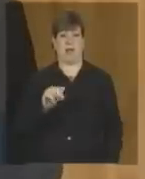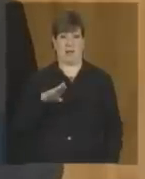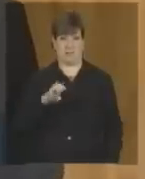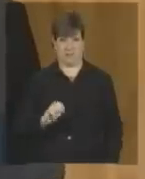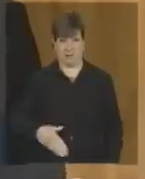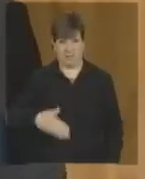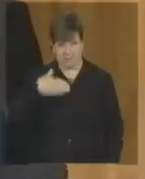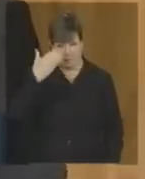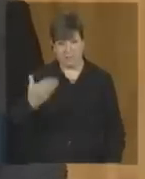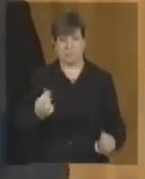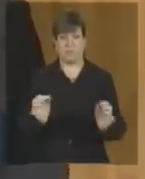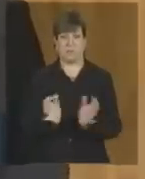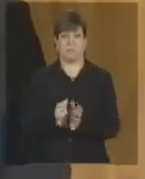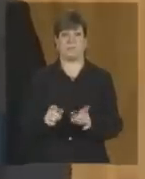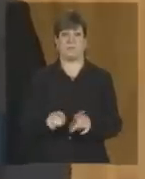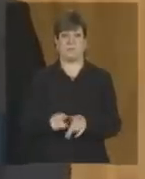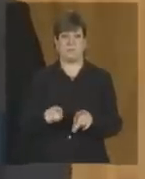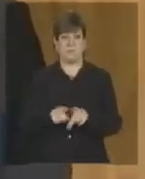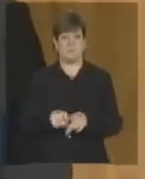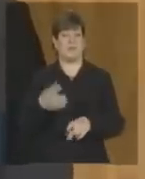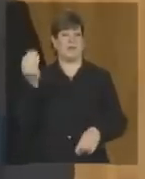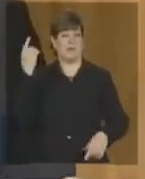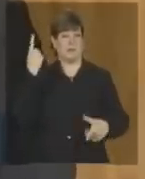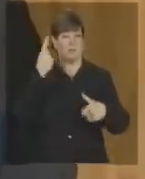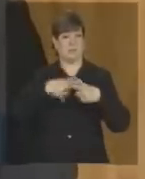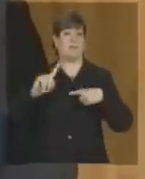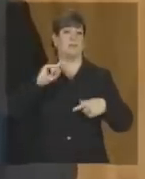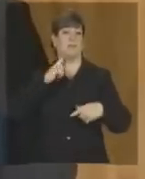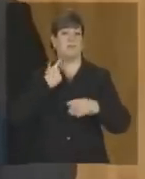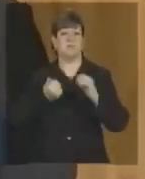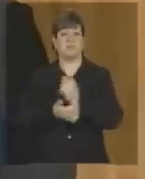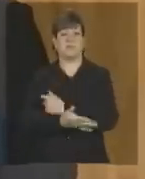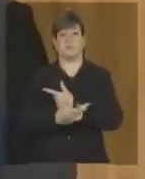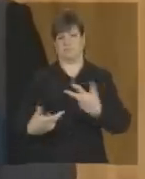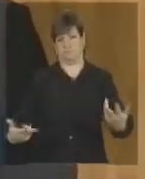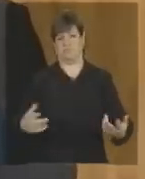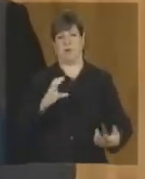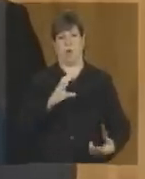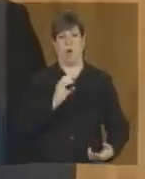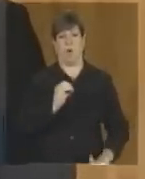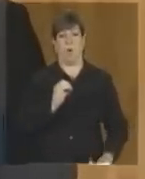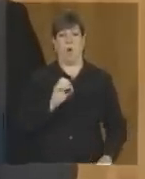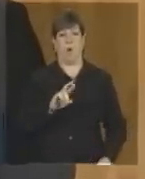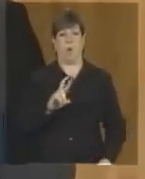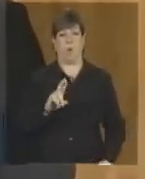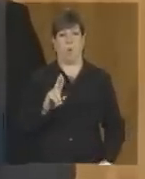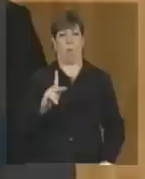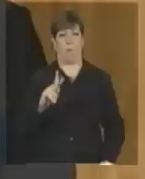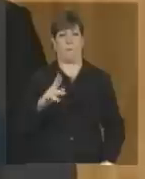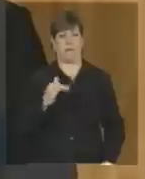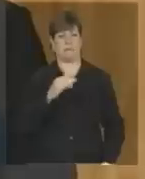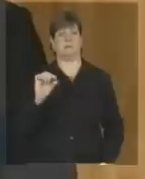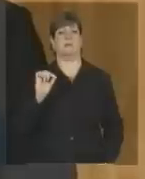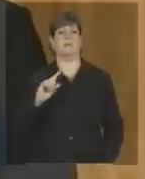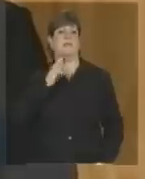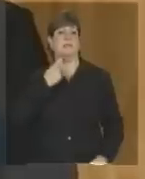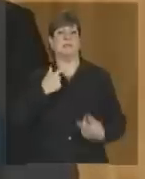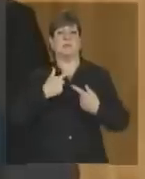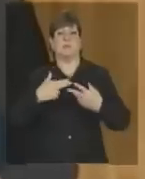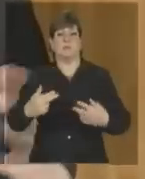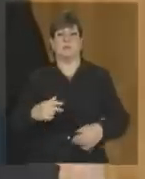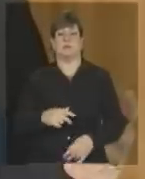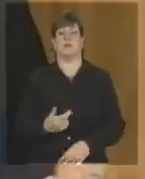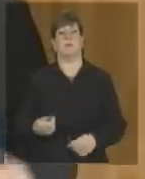vemos um denominador comum, que era a corrupção. E, portanto, nós esperamos utilizar essas